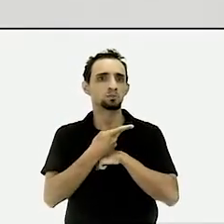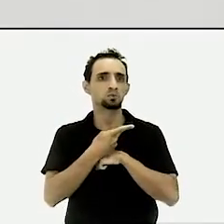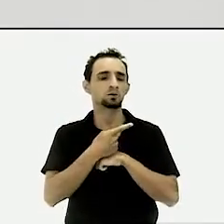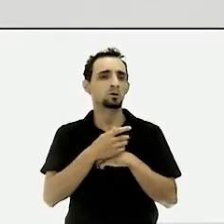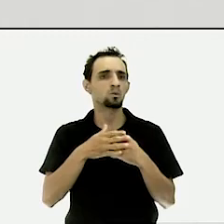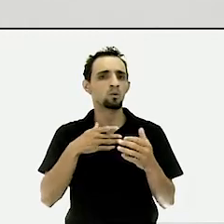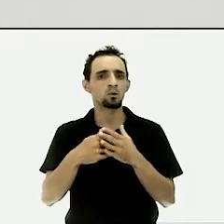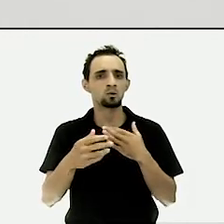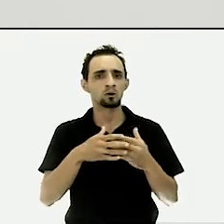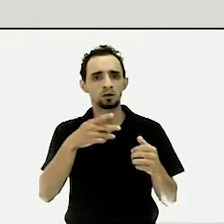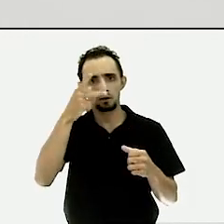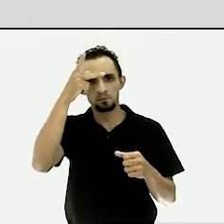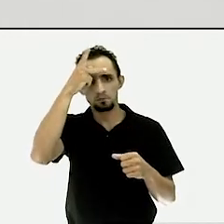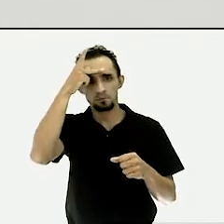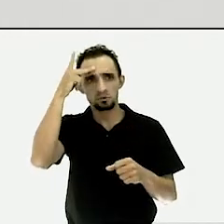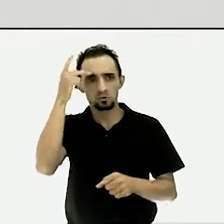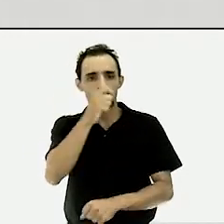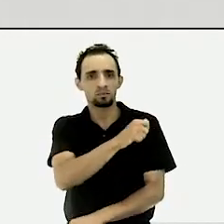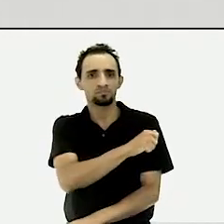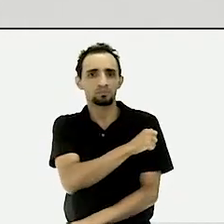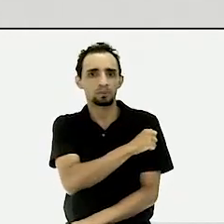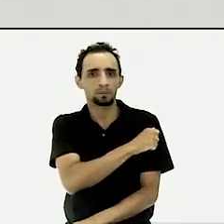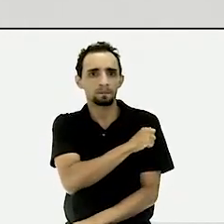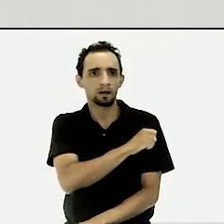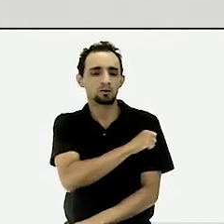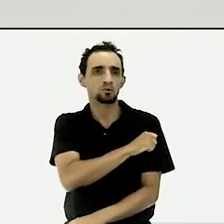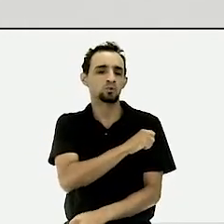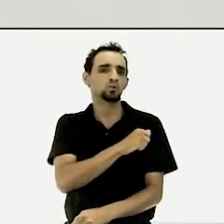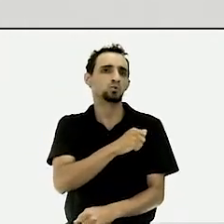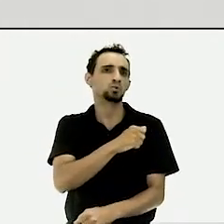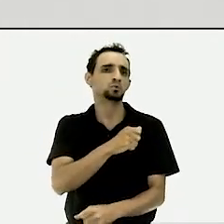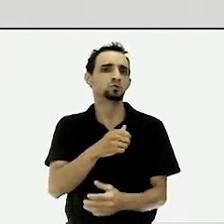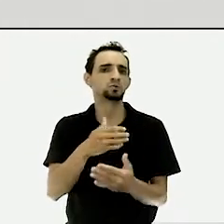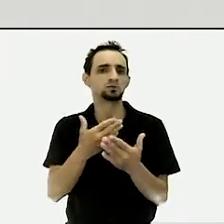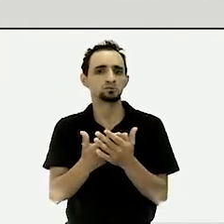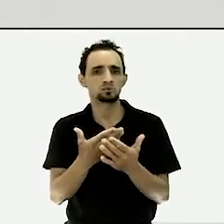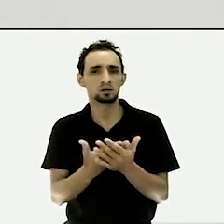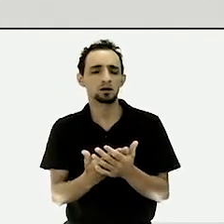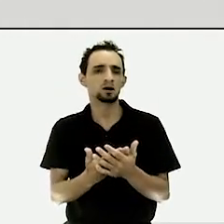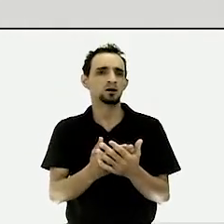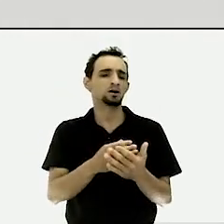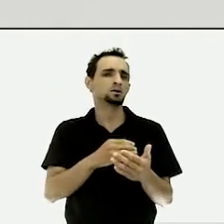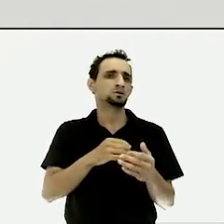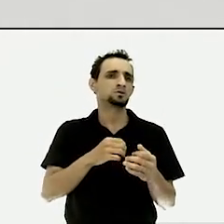assunto, mas não deixa as coisas acontecerem. Sabe? A gente tem que evitar que